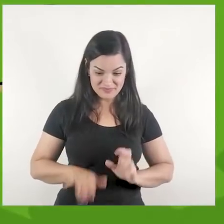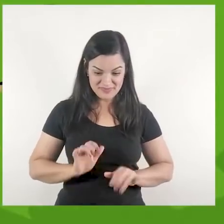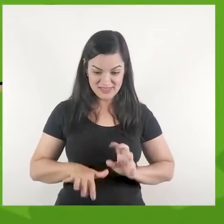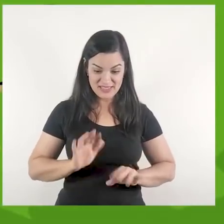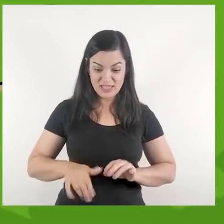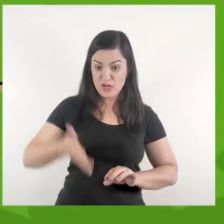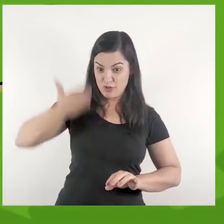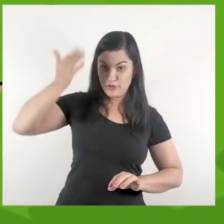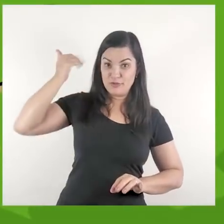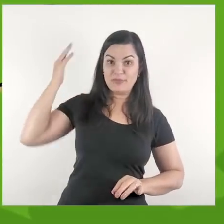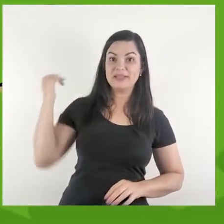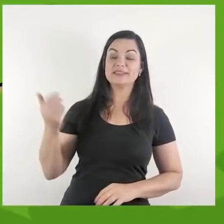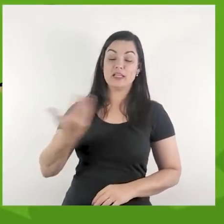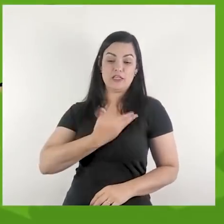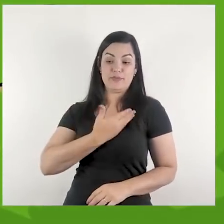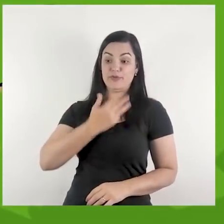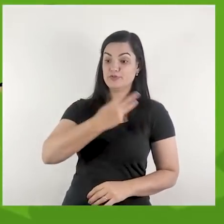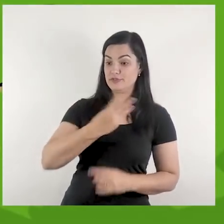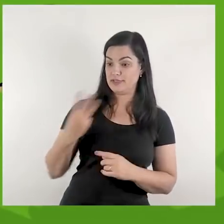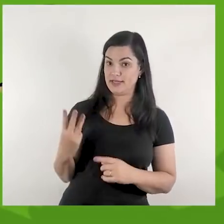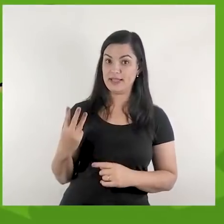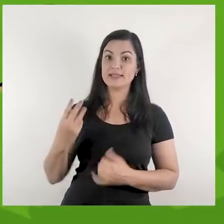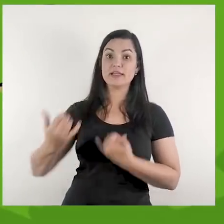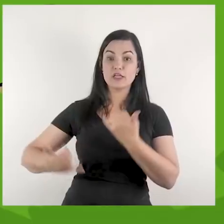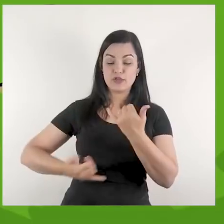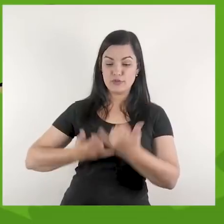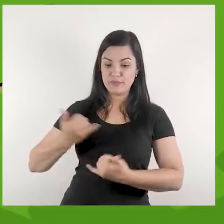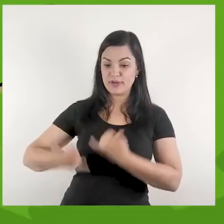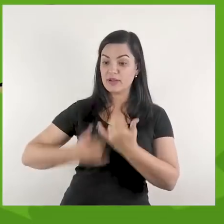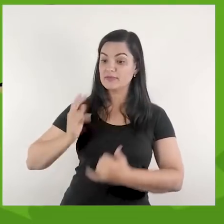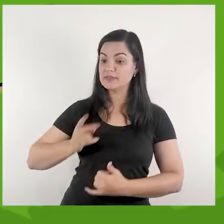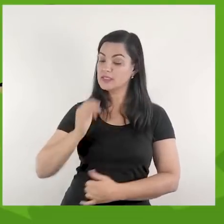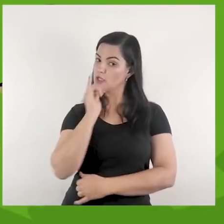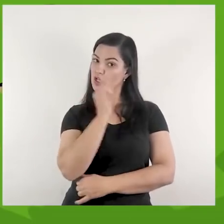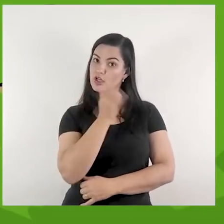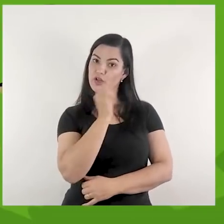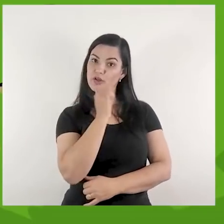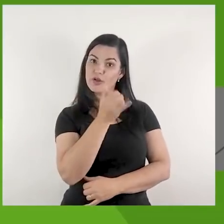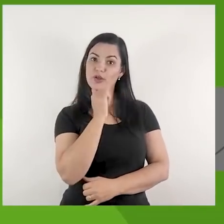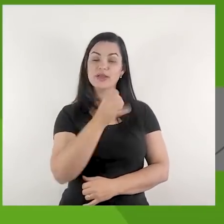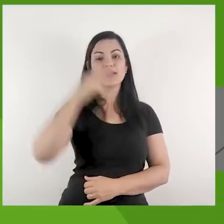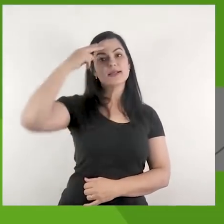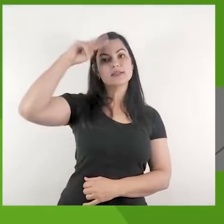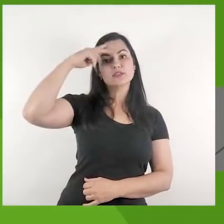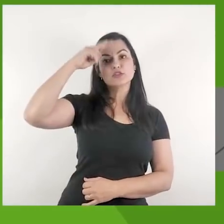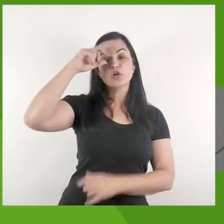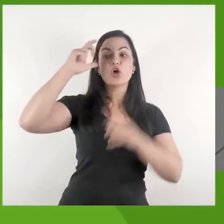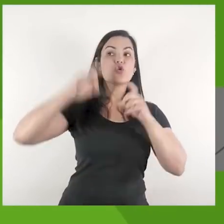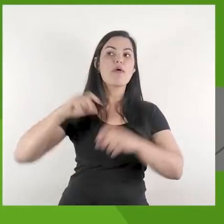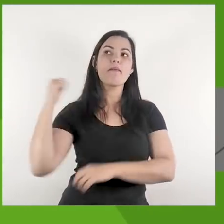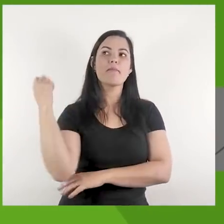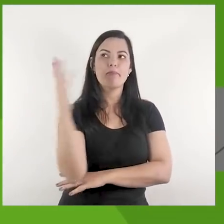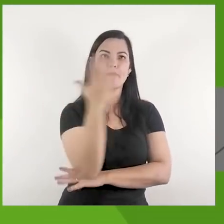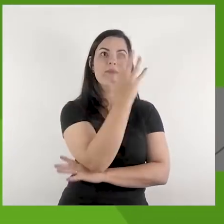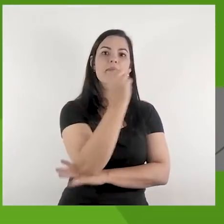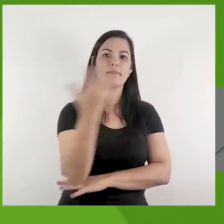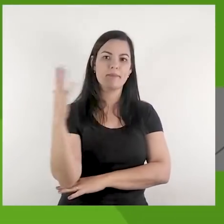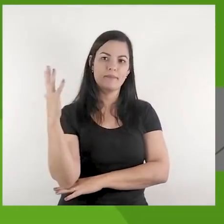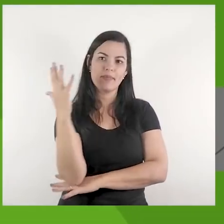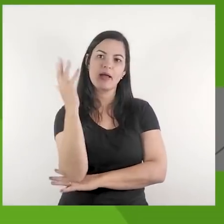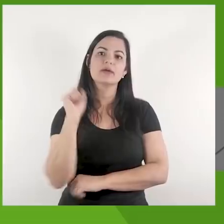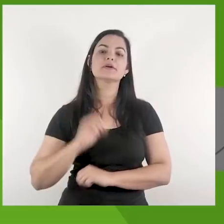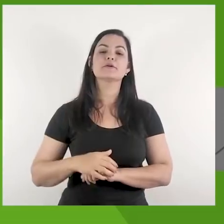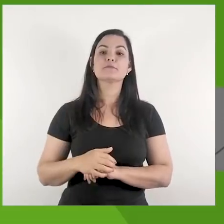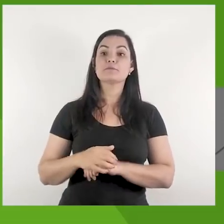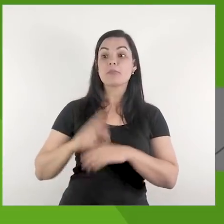Era uma vez 3 amigos que brincavam de contar histórias num parque. Aí então eles descobrem que o doutor